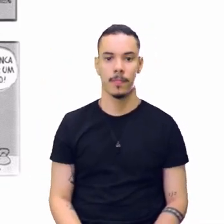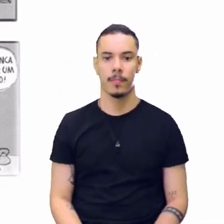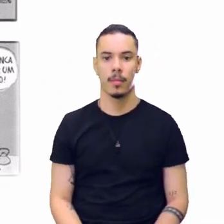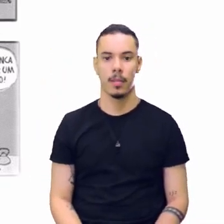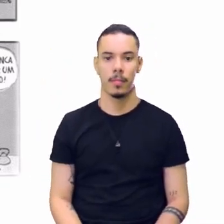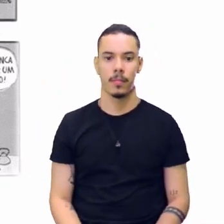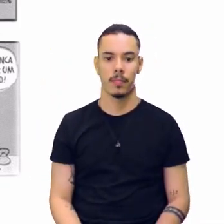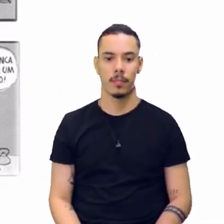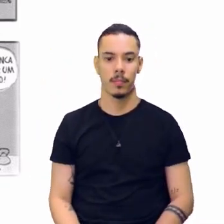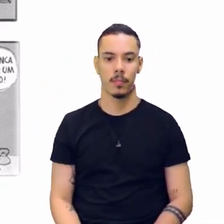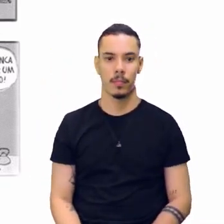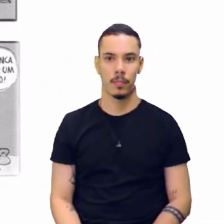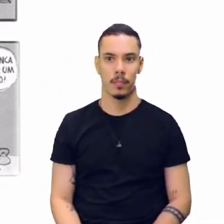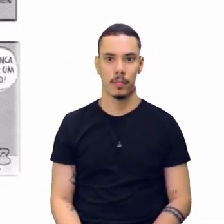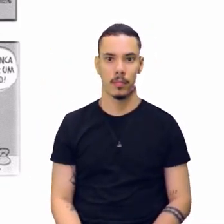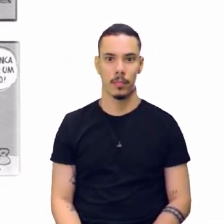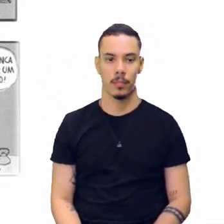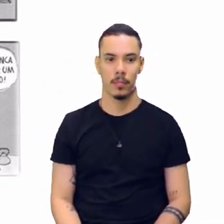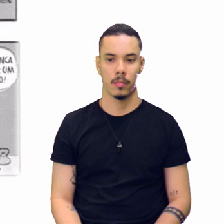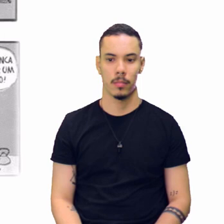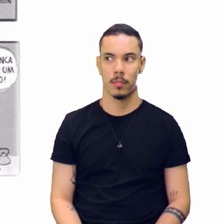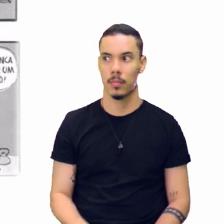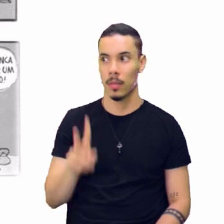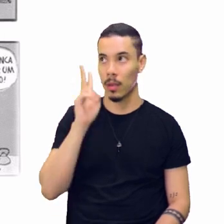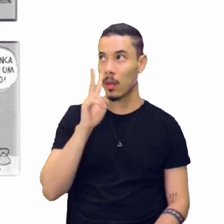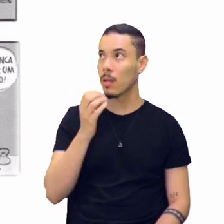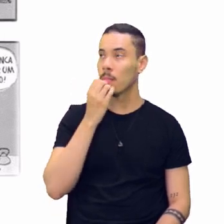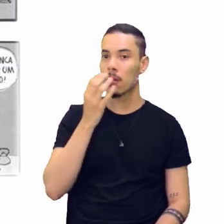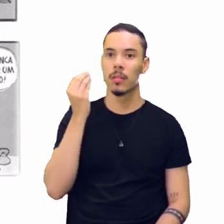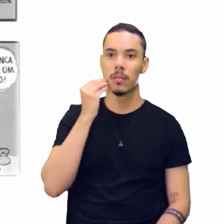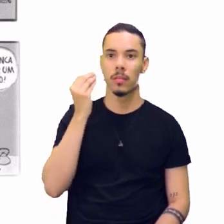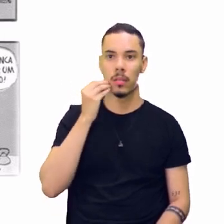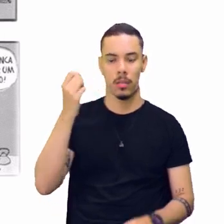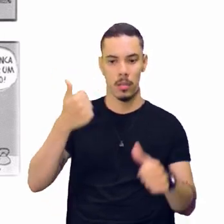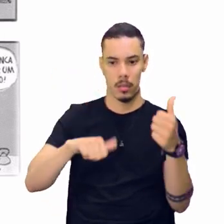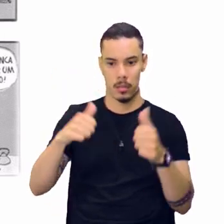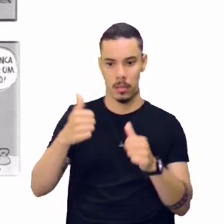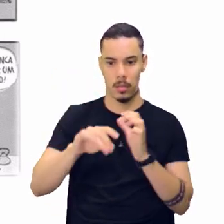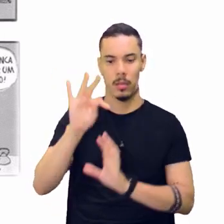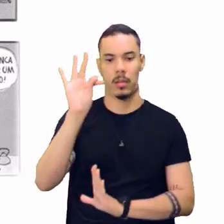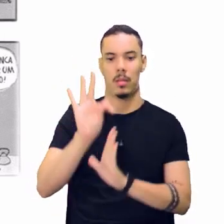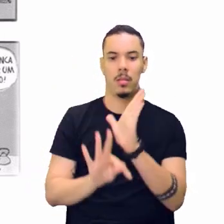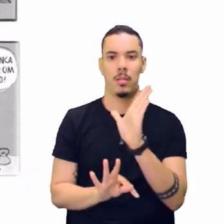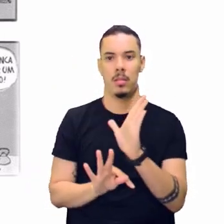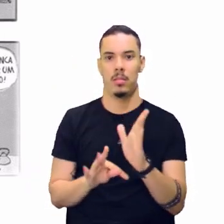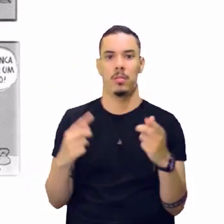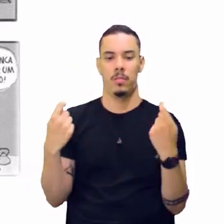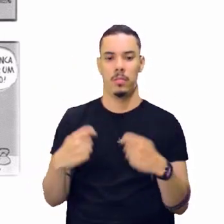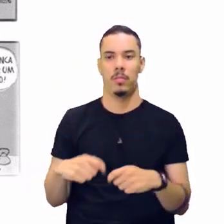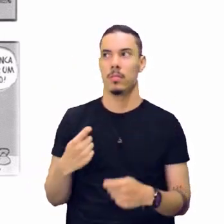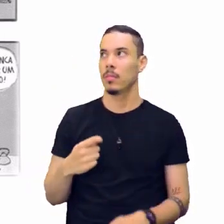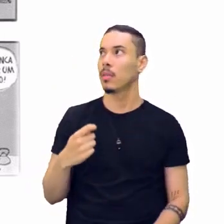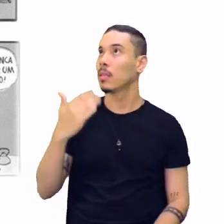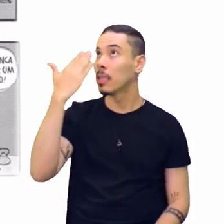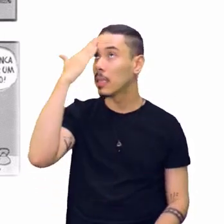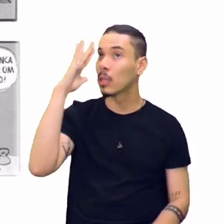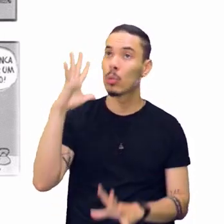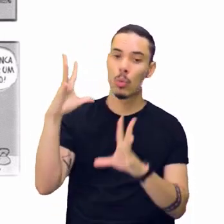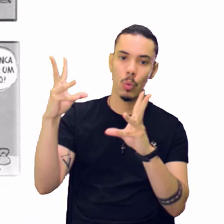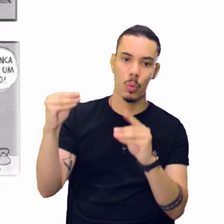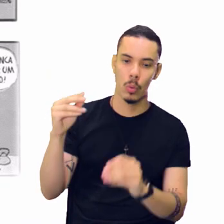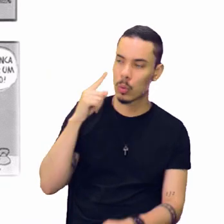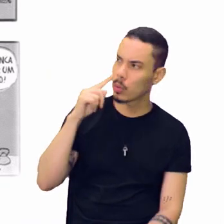Mafalda, né? Olha bem essa tirinha. Para analisar o texto, tem que analisar o